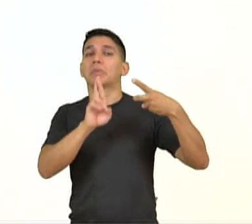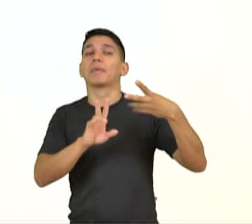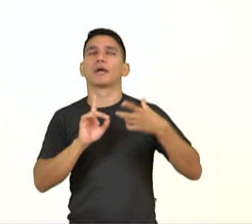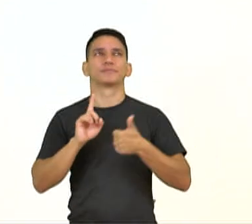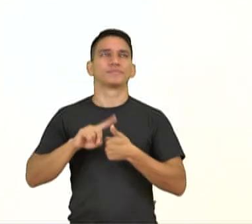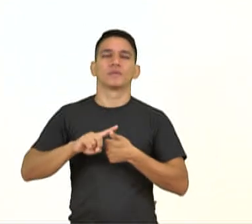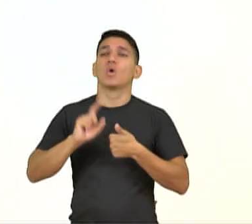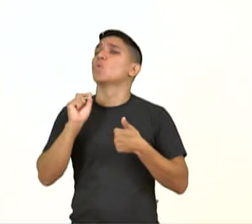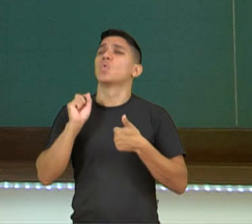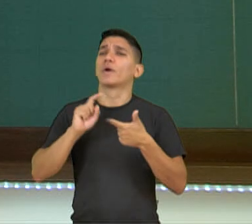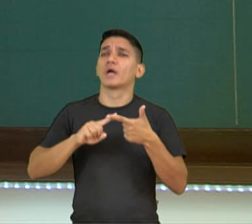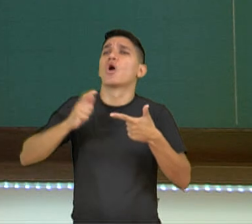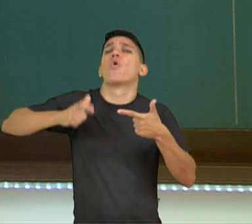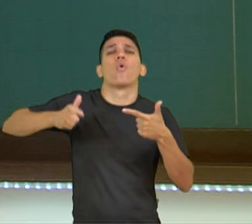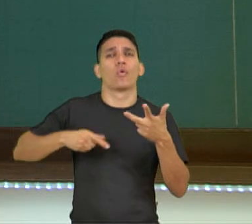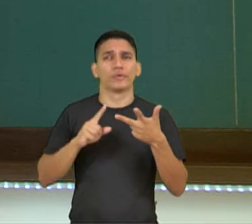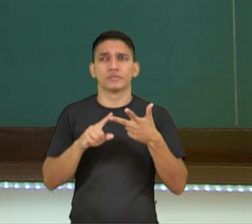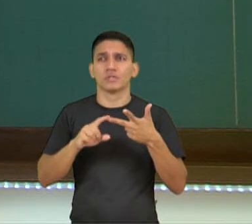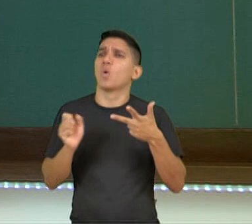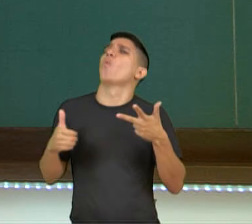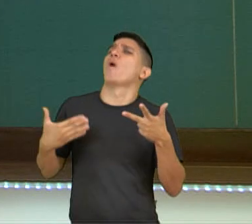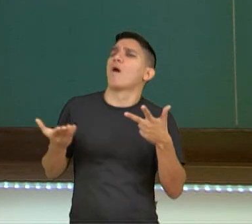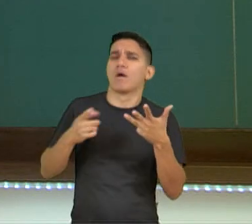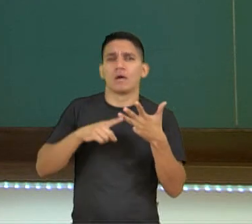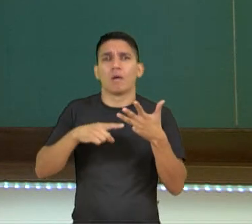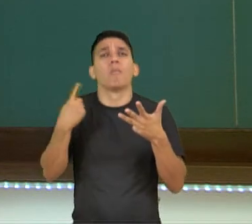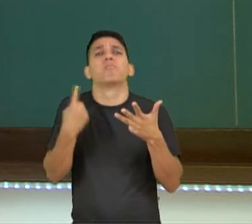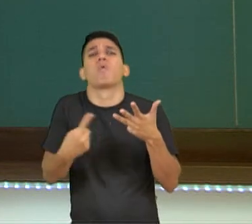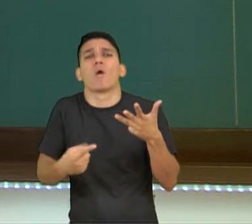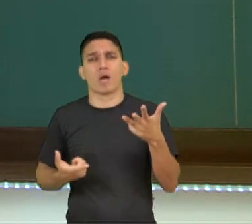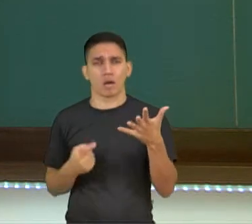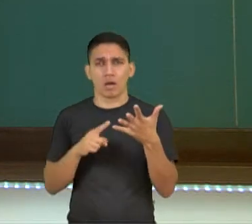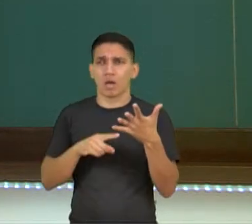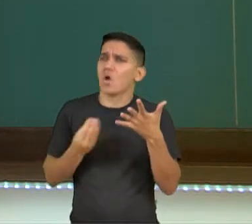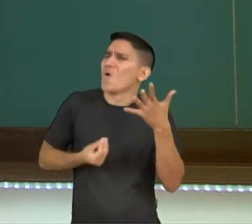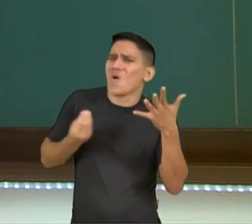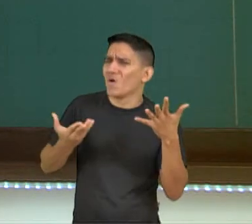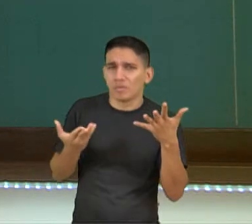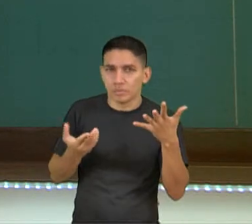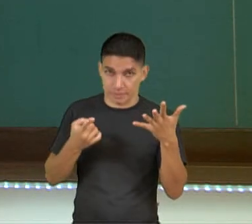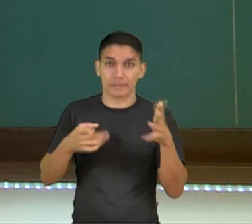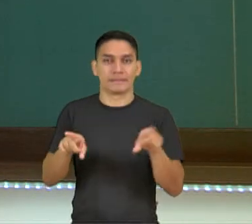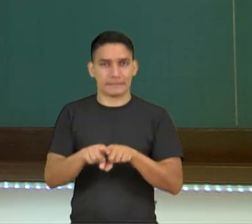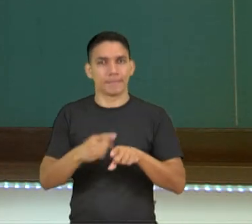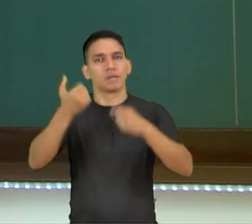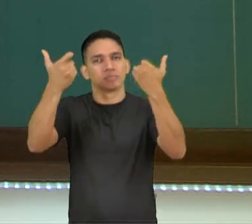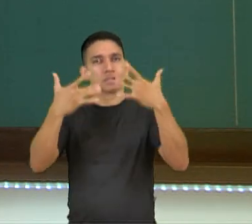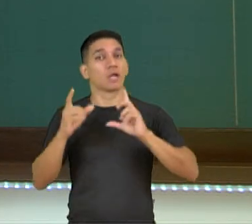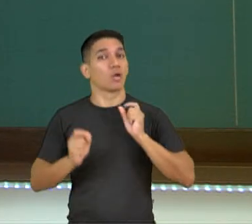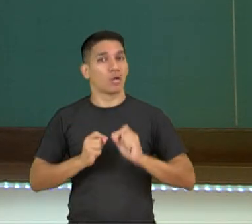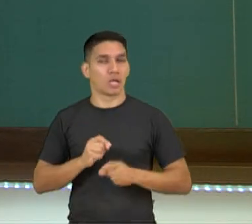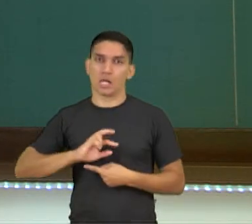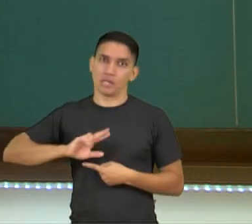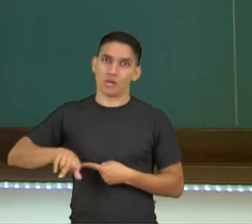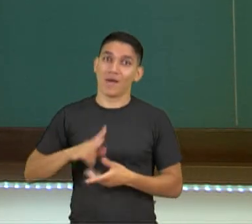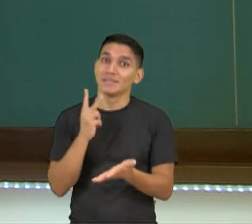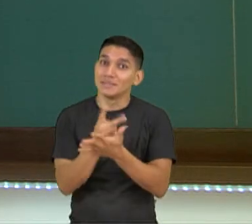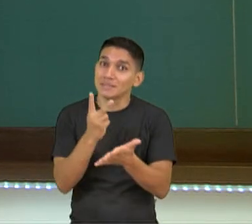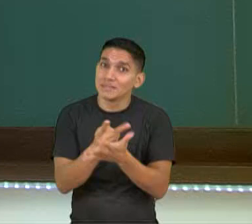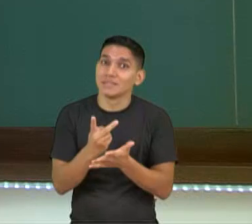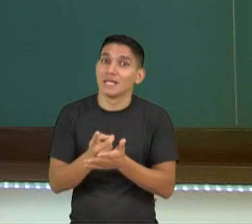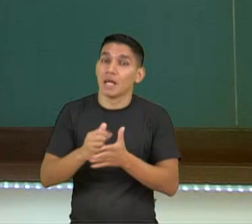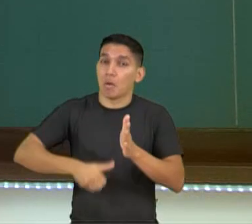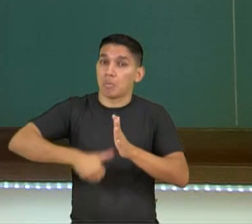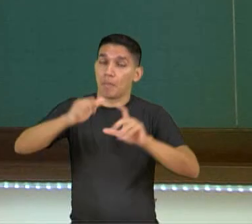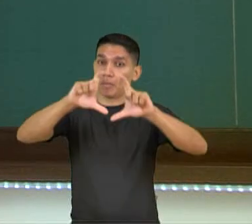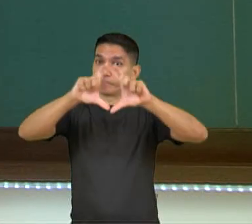que, onde, quando, por quê, como. Então, e eu falei também que nem sempre o primeiro